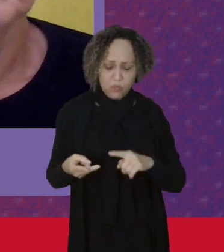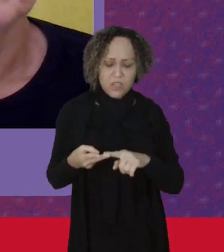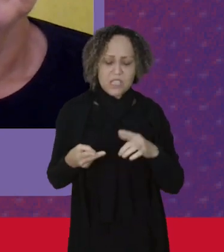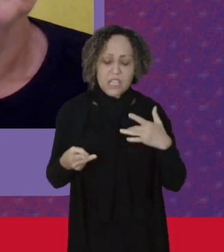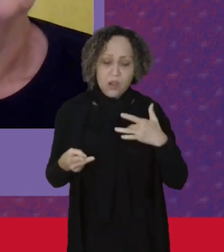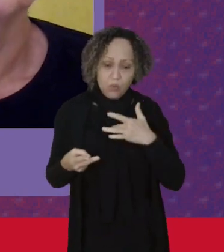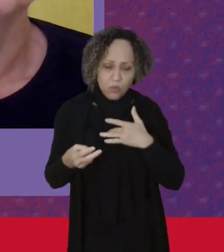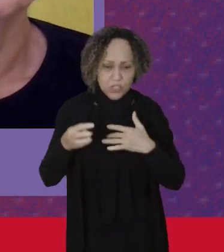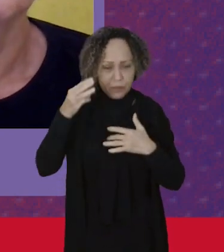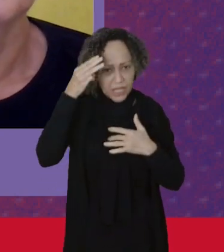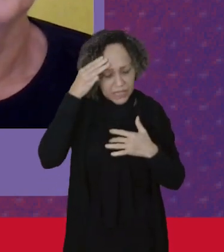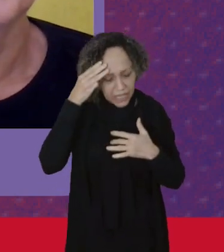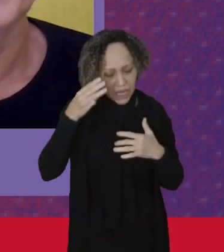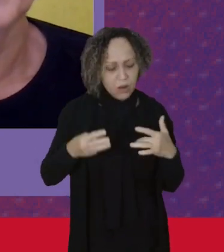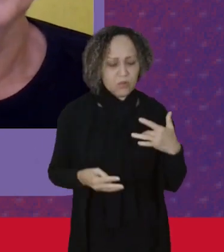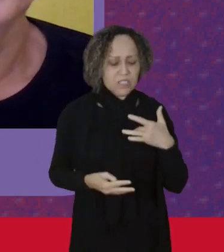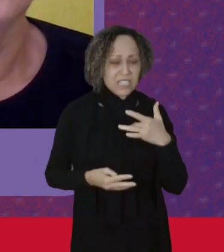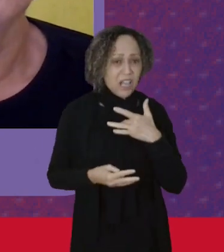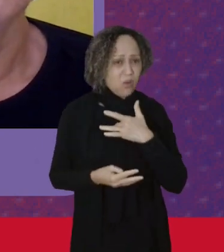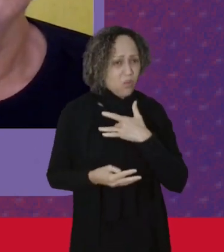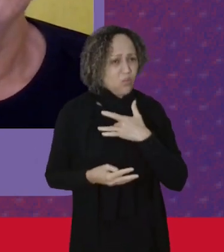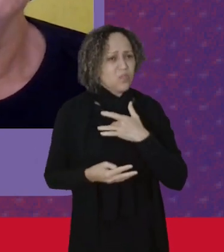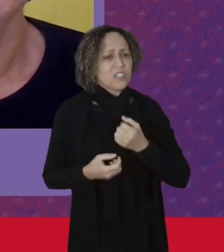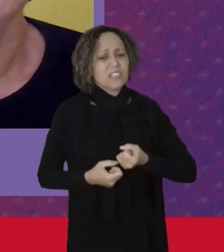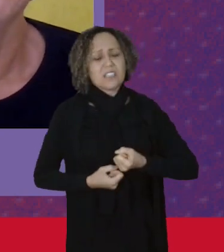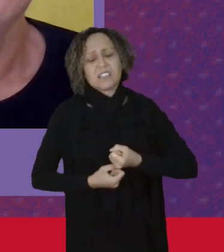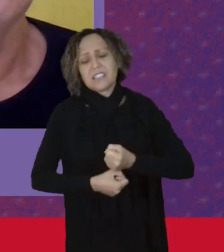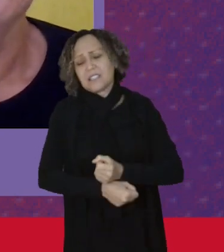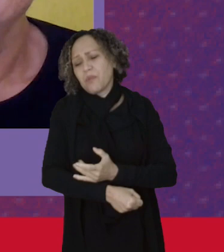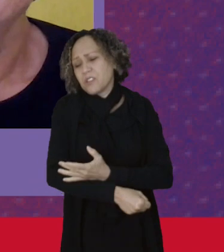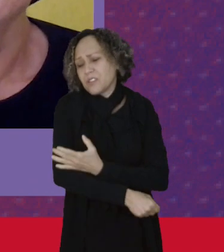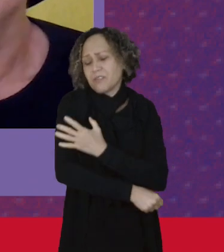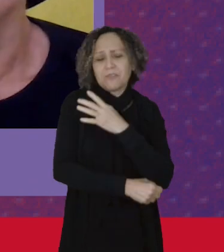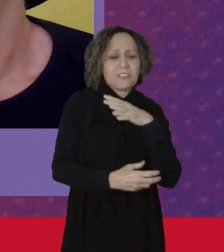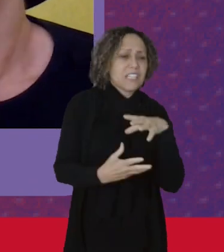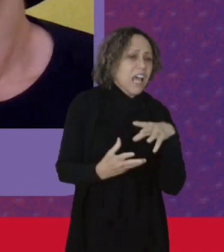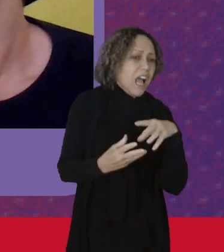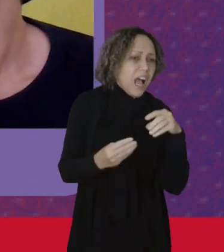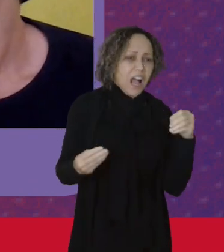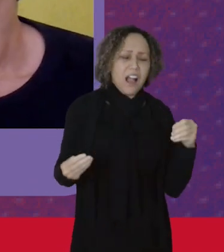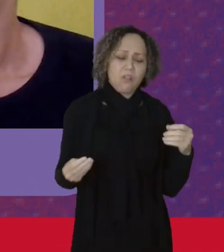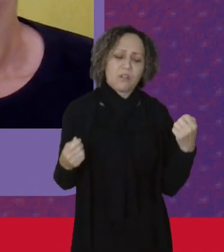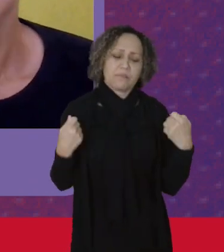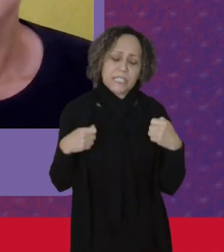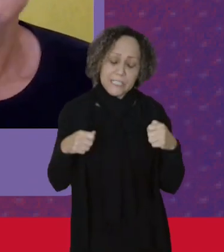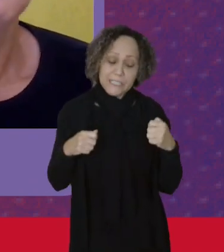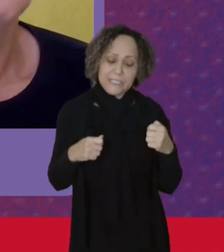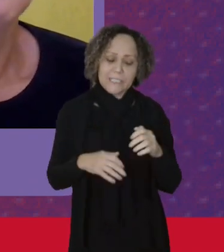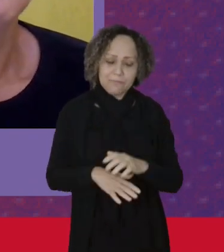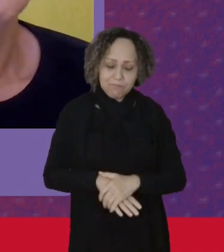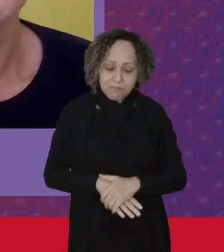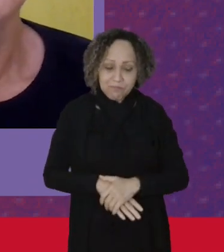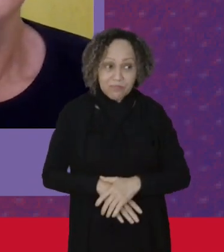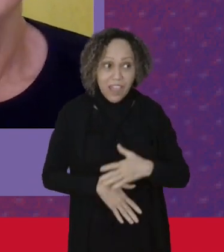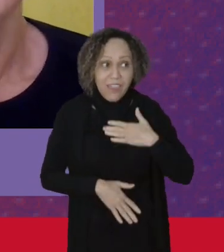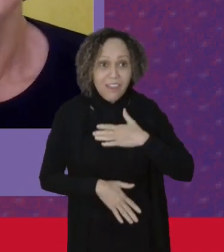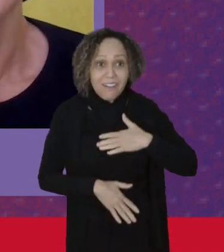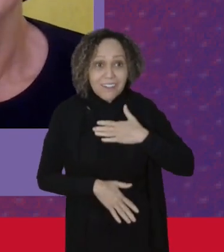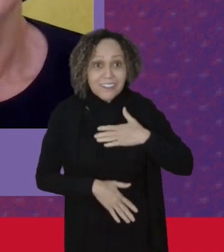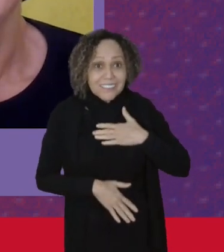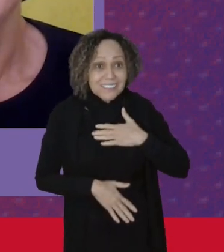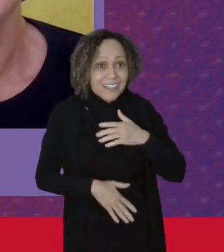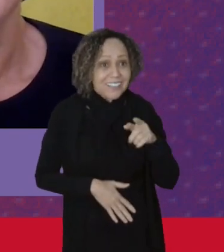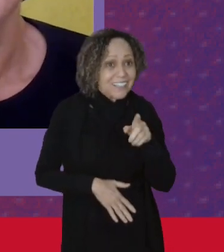integral. Aí, não sei quem das duas gostaria de começar, eu gostaria muito de ouvir ambas. Estou ansiosa por